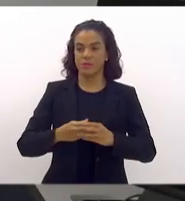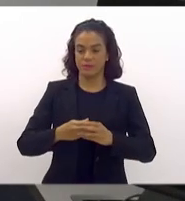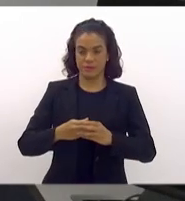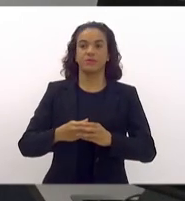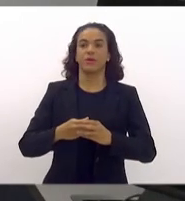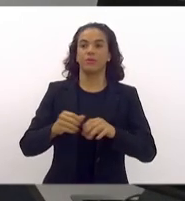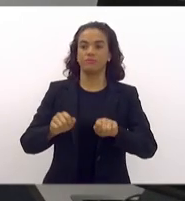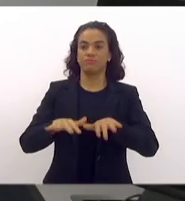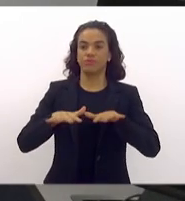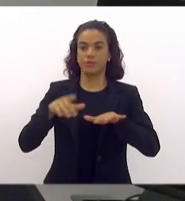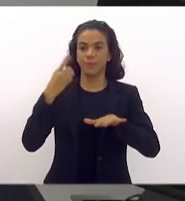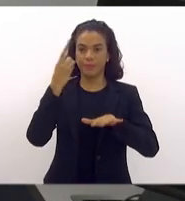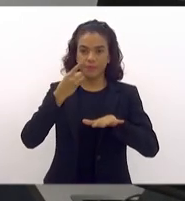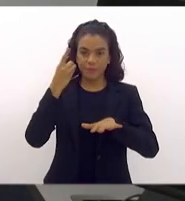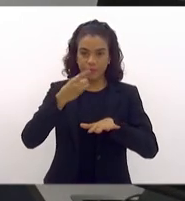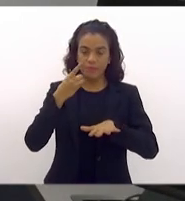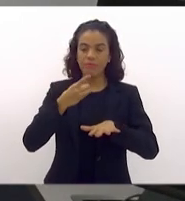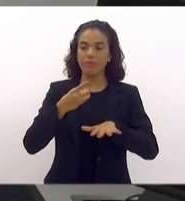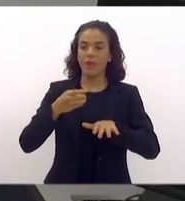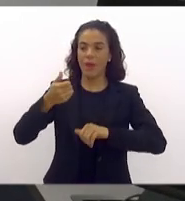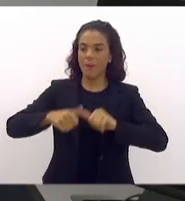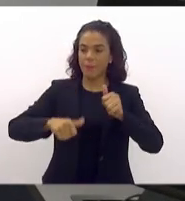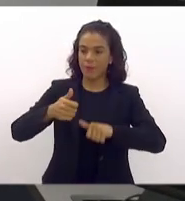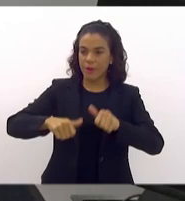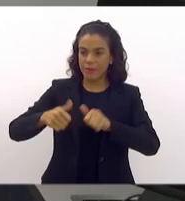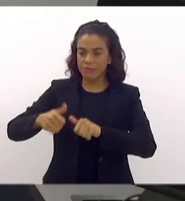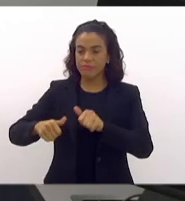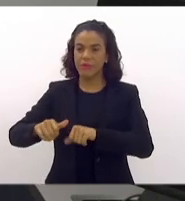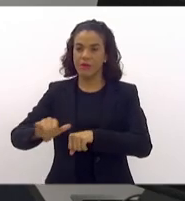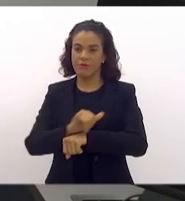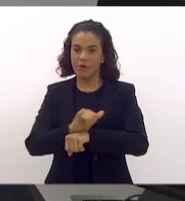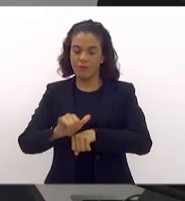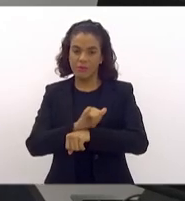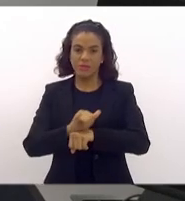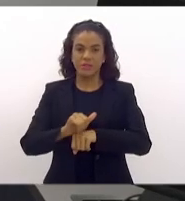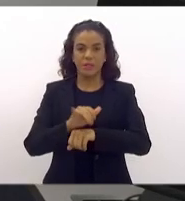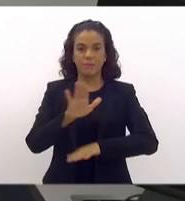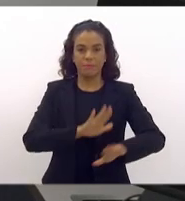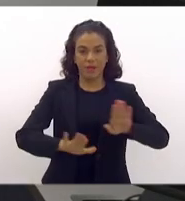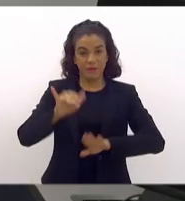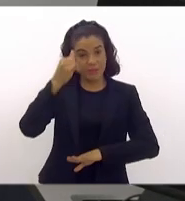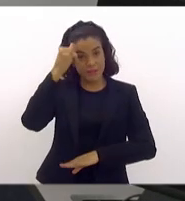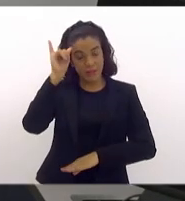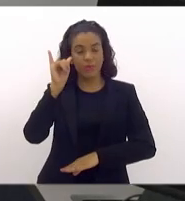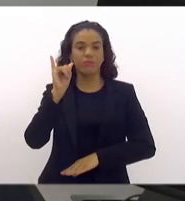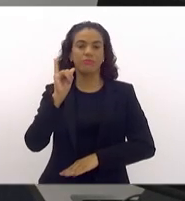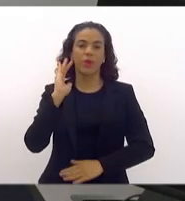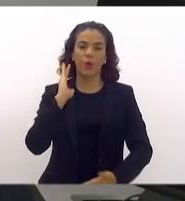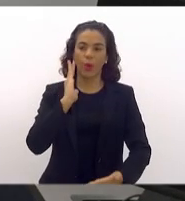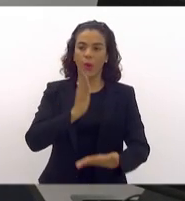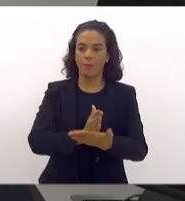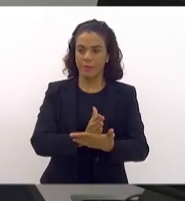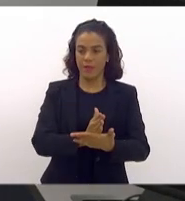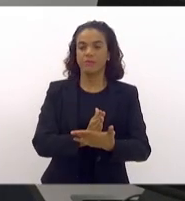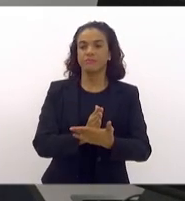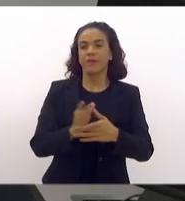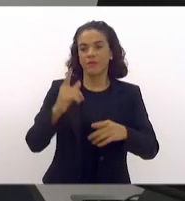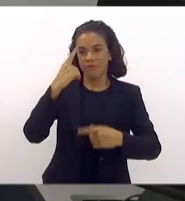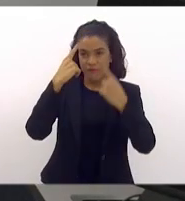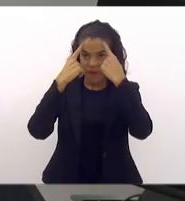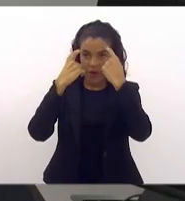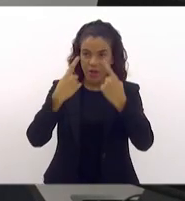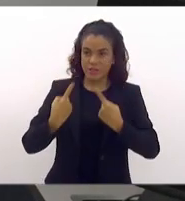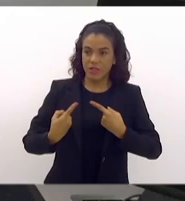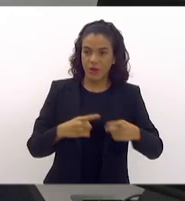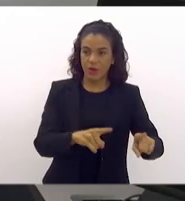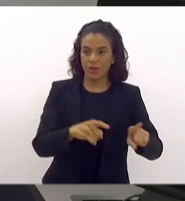de Inquérito destinada a apurar as causas e formas de prevenção e combate dos casos de violência cibernética contra